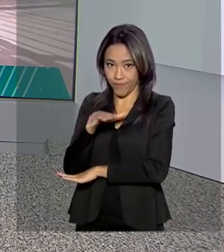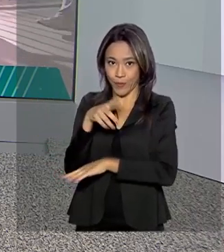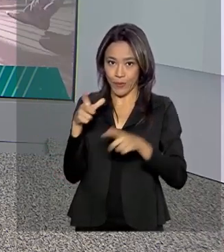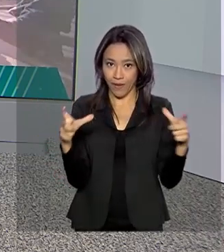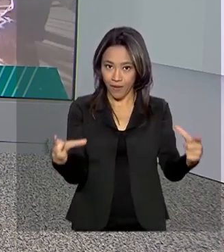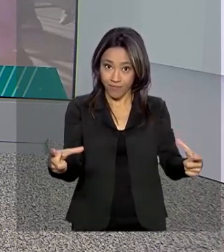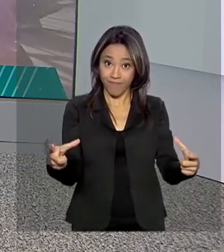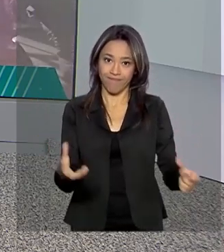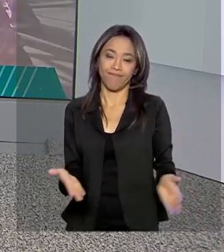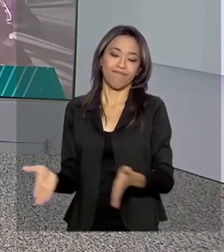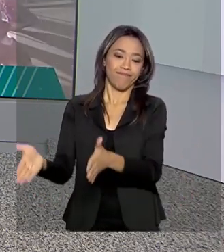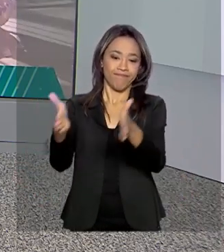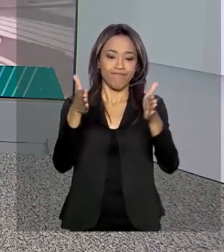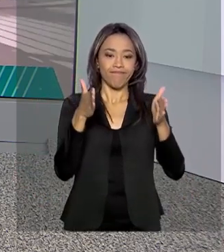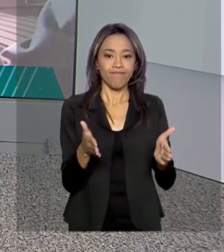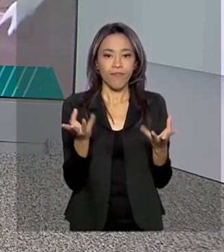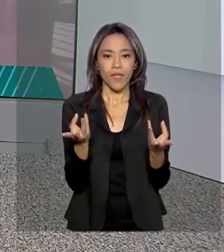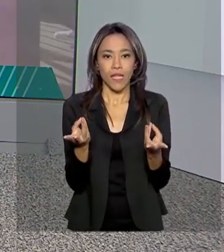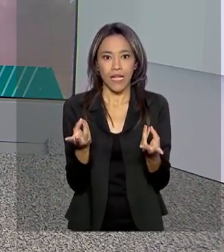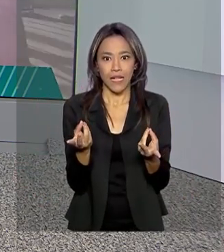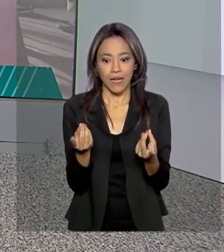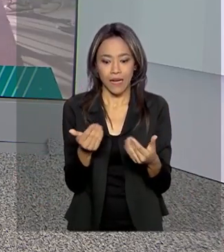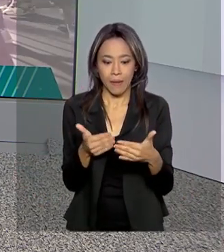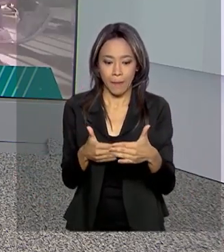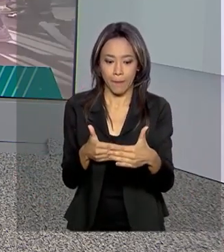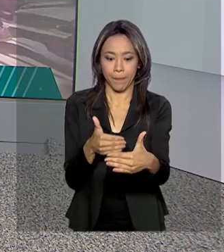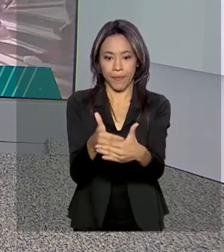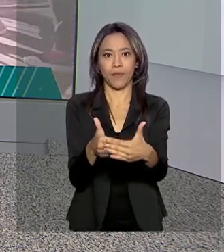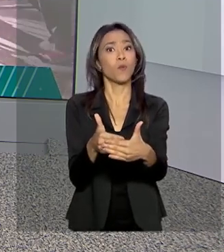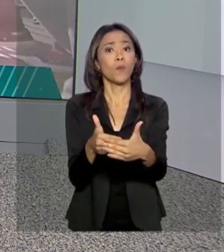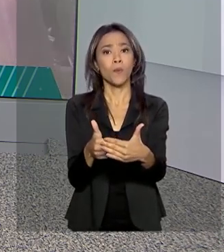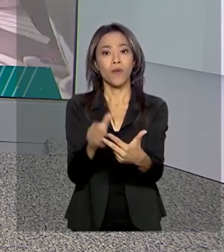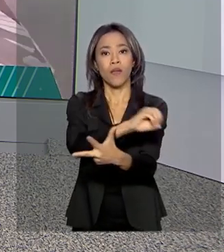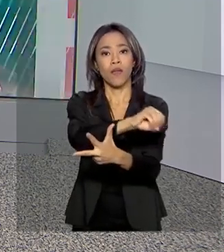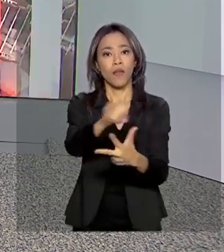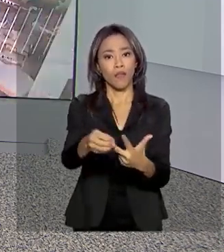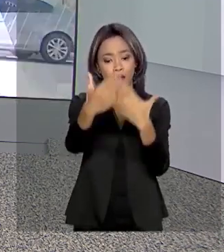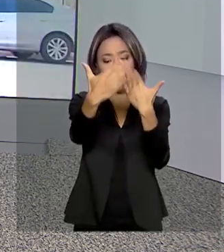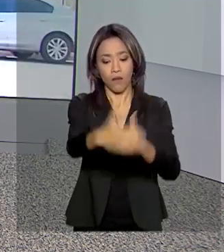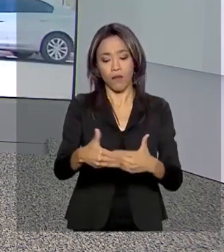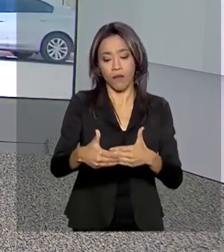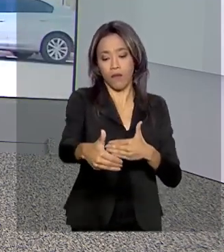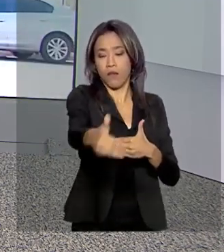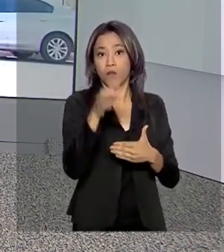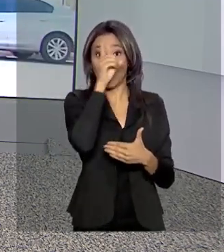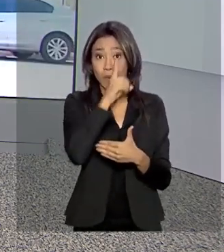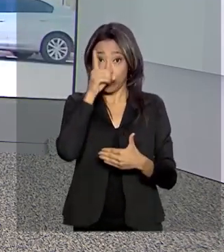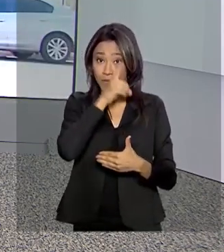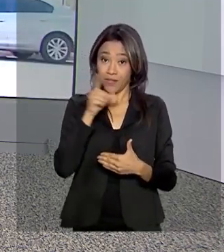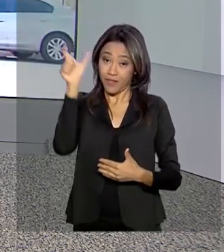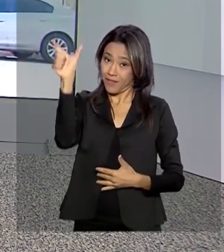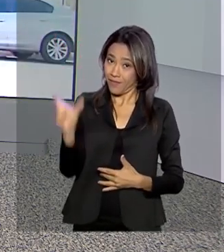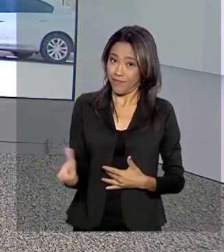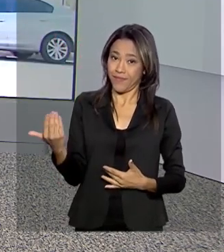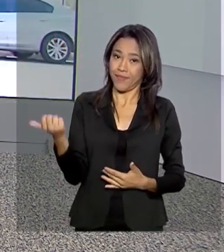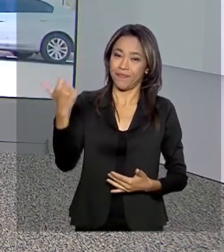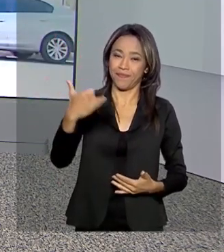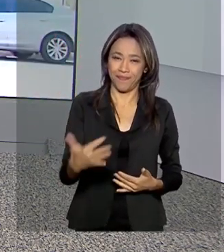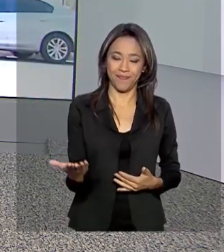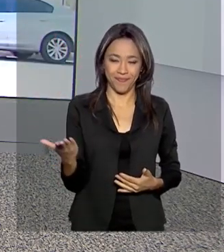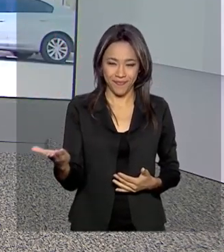Contagem regressiva para a segunda etapa do Enem, que é neste domingo. Assunto para a repórter Selma Dias. Bom